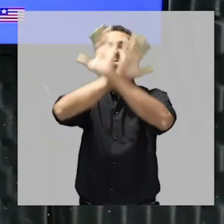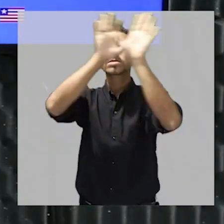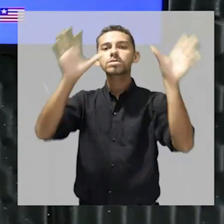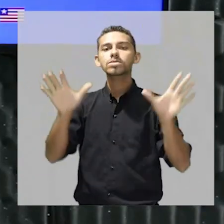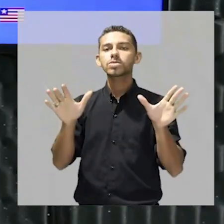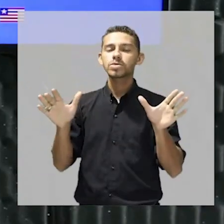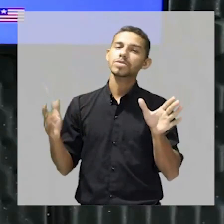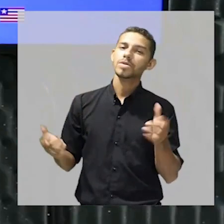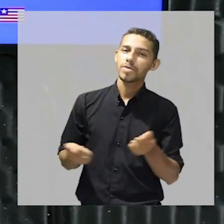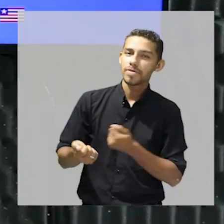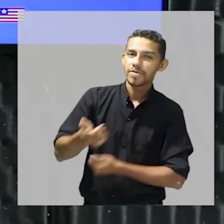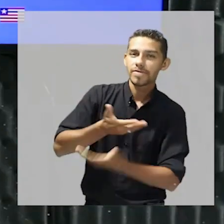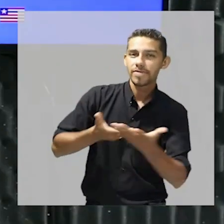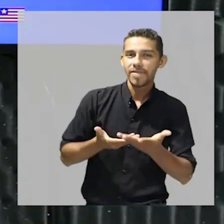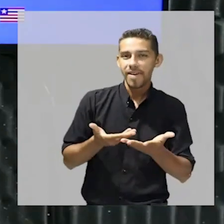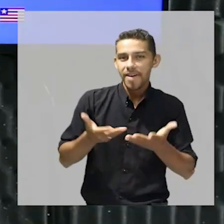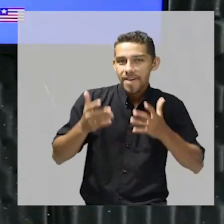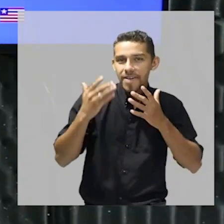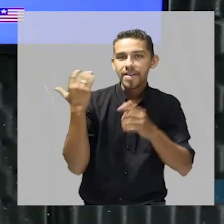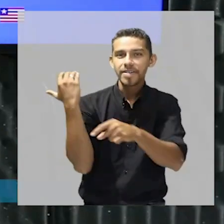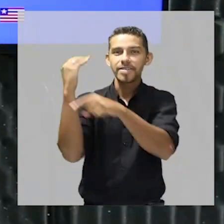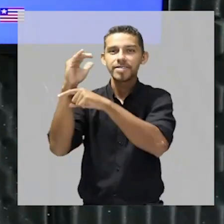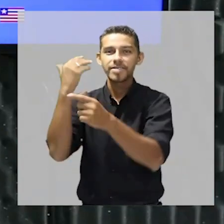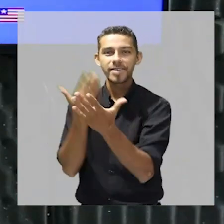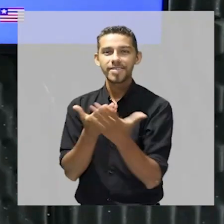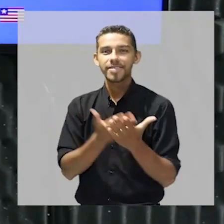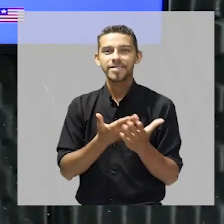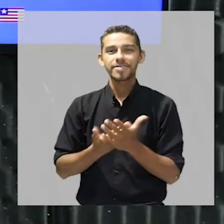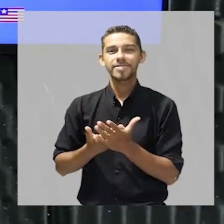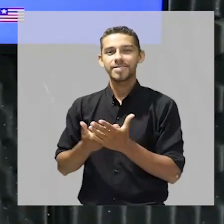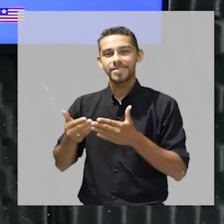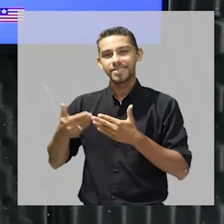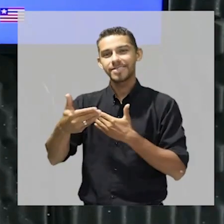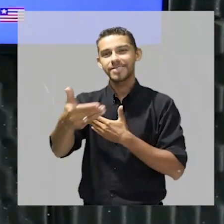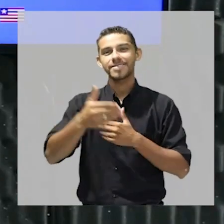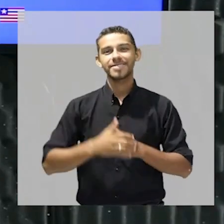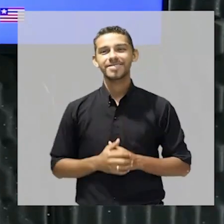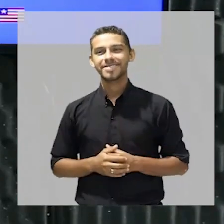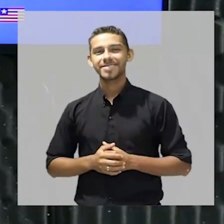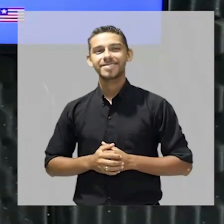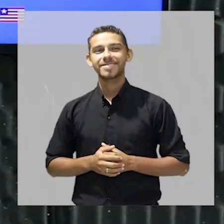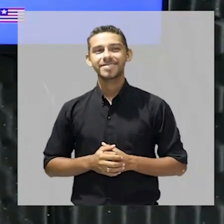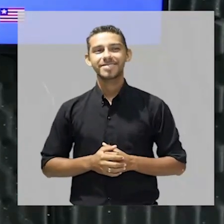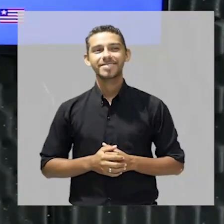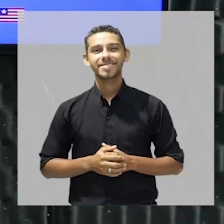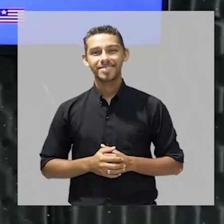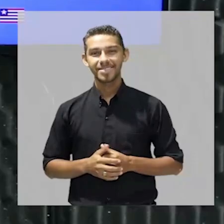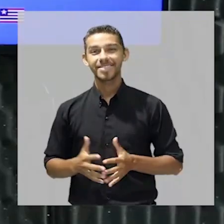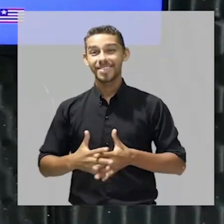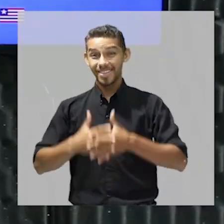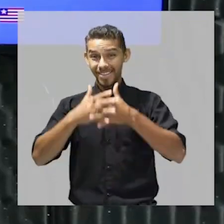e correr para compartilhar essa aula e tantas outras que virão por aí tá certo